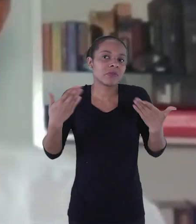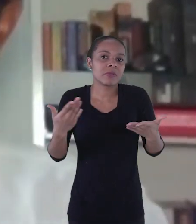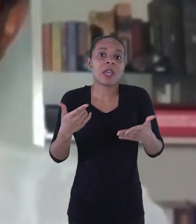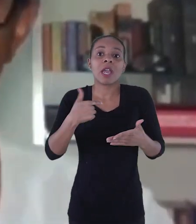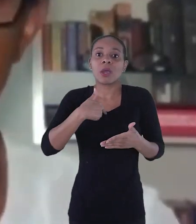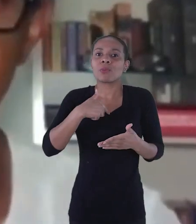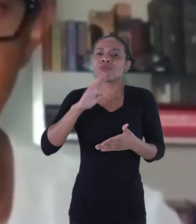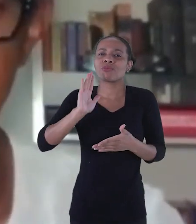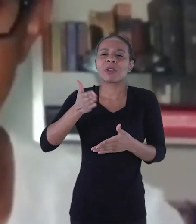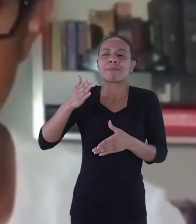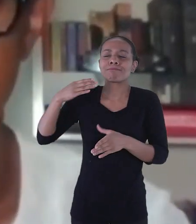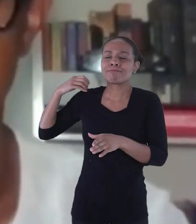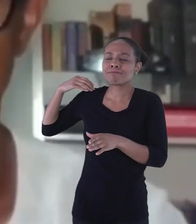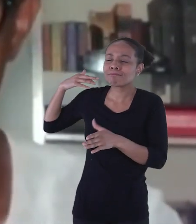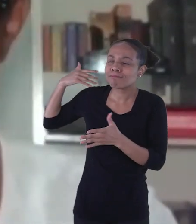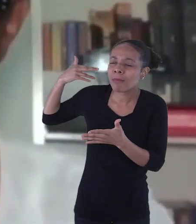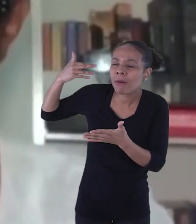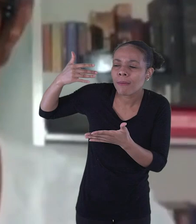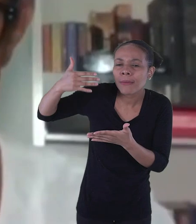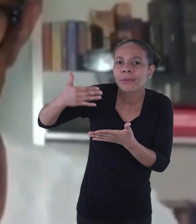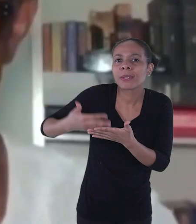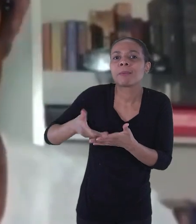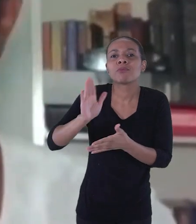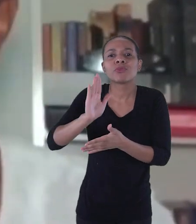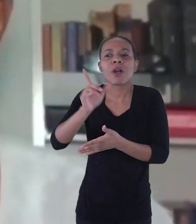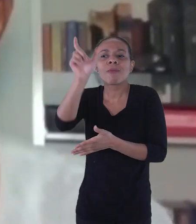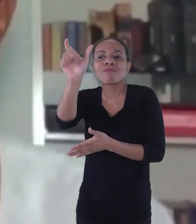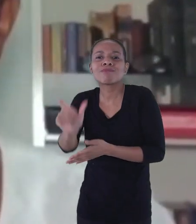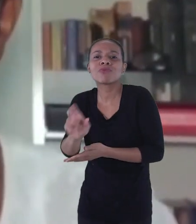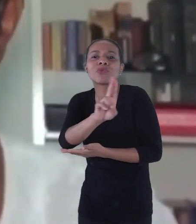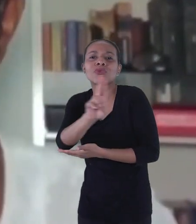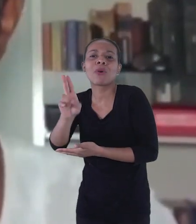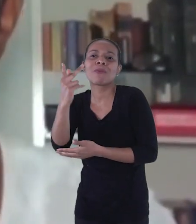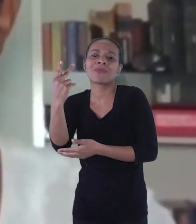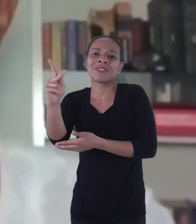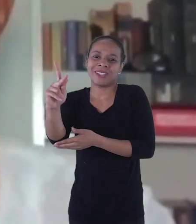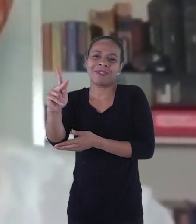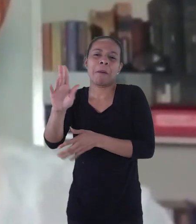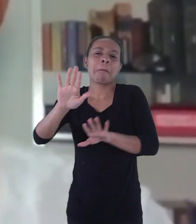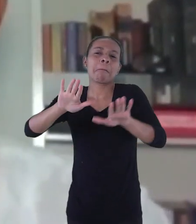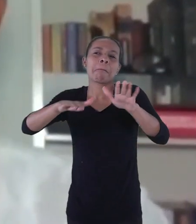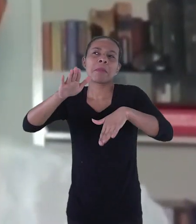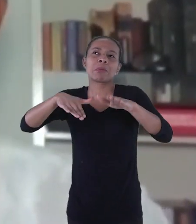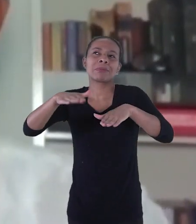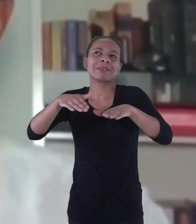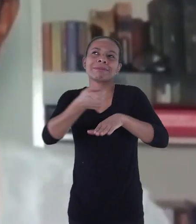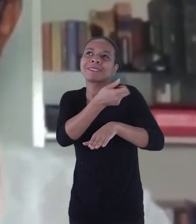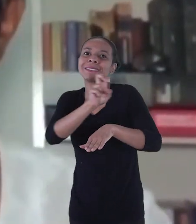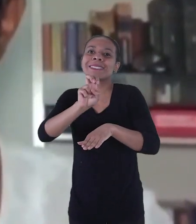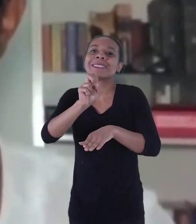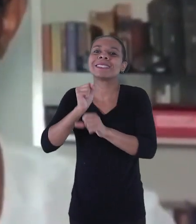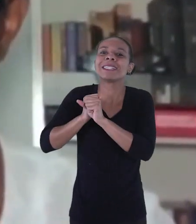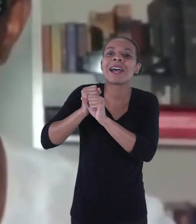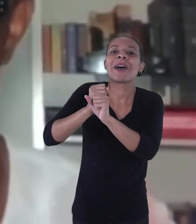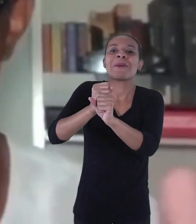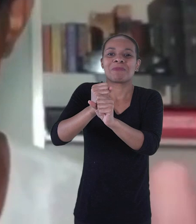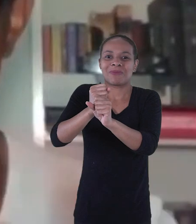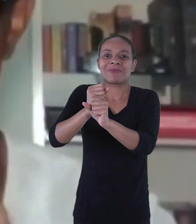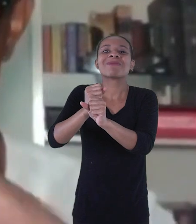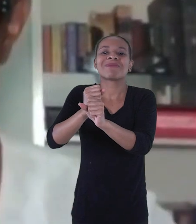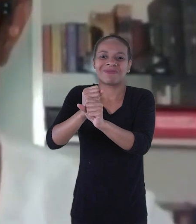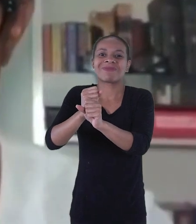muito tempo já venho tocando o nome da Carolina. Tem mais ou menos uns 15 anos que eu venho tocando o nome da Carolina. Depois eu